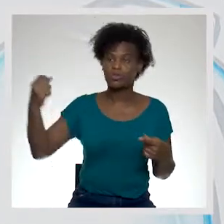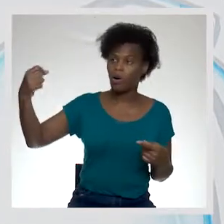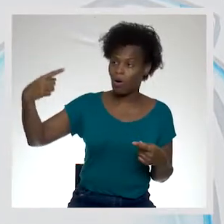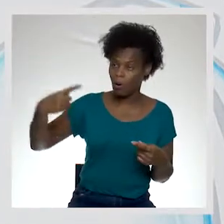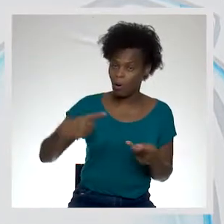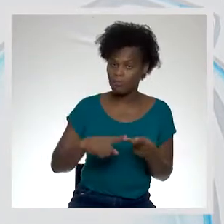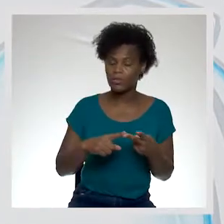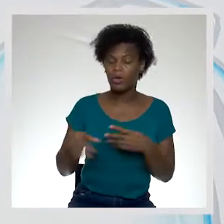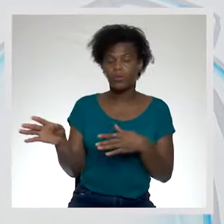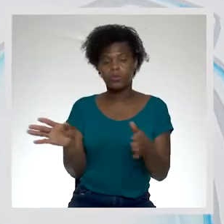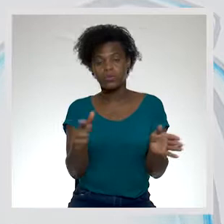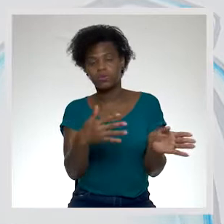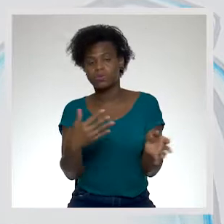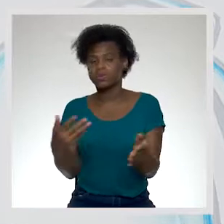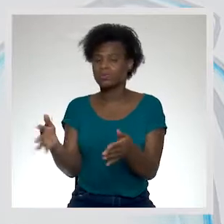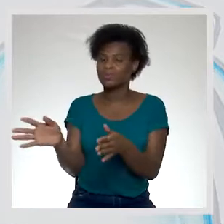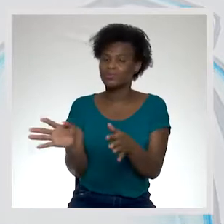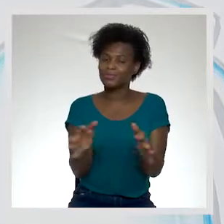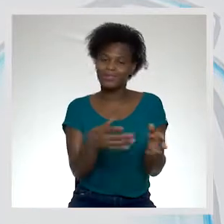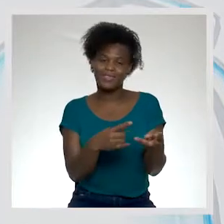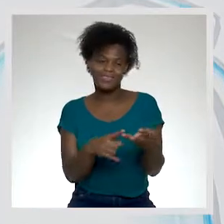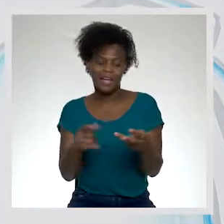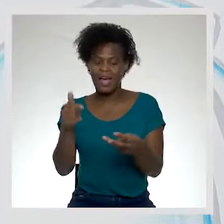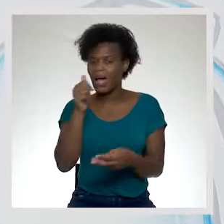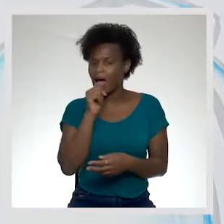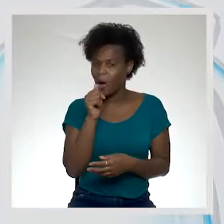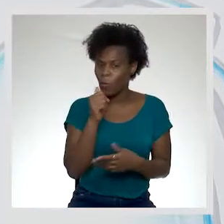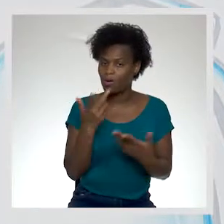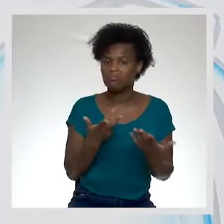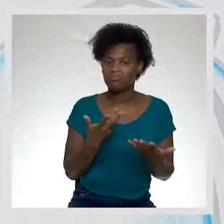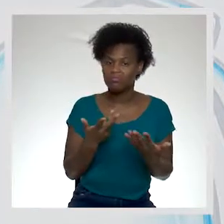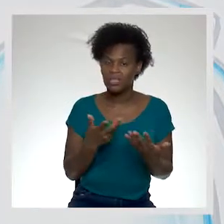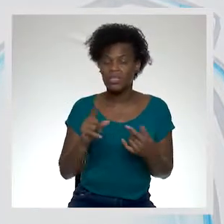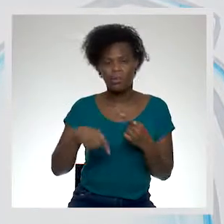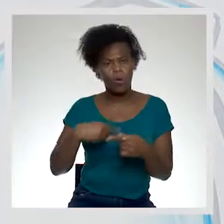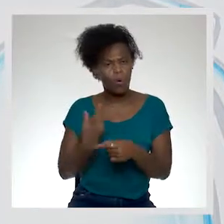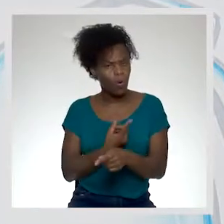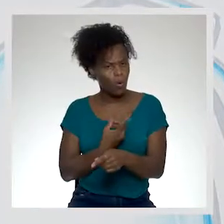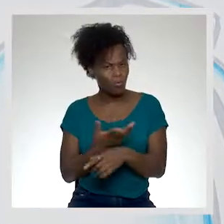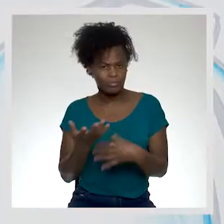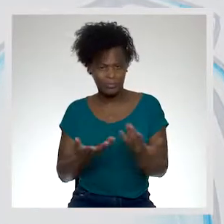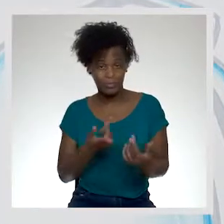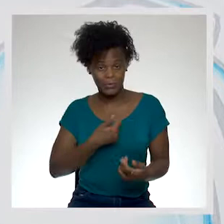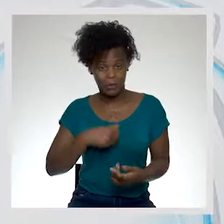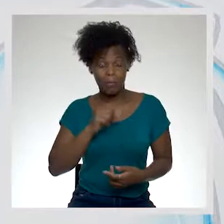sol, o vento, né? A água e outros por aí fora. Então,